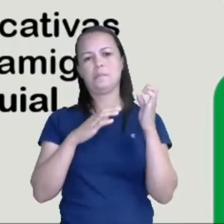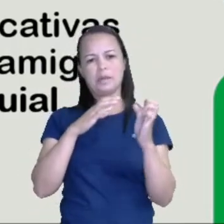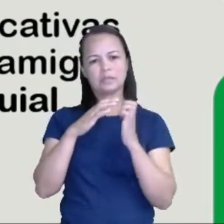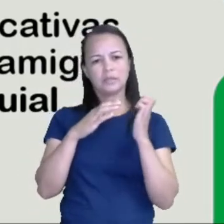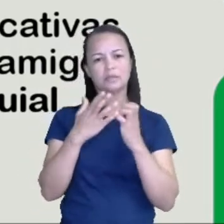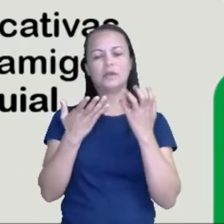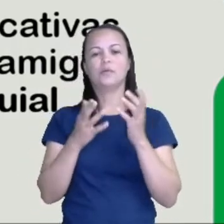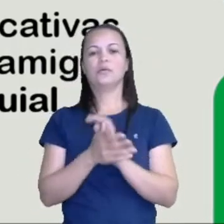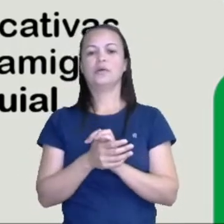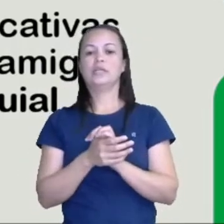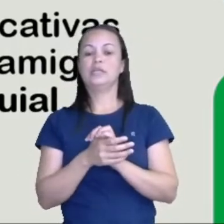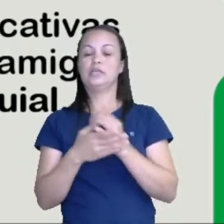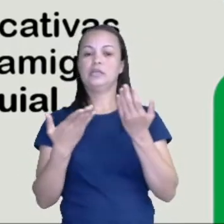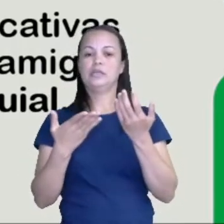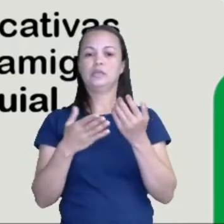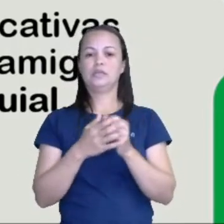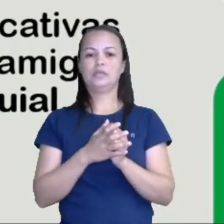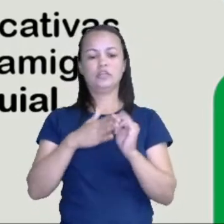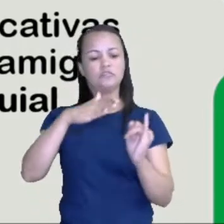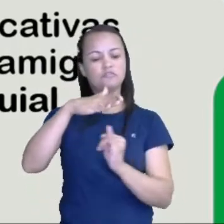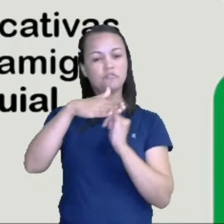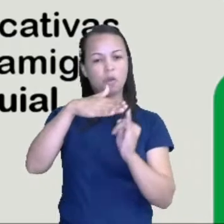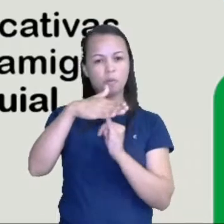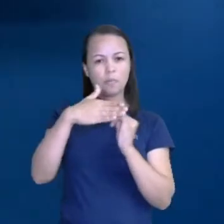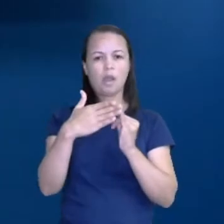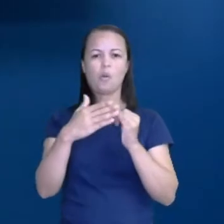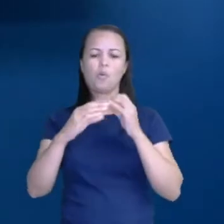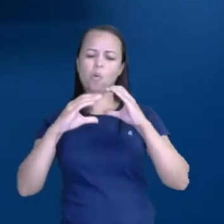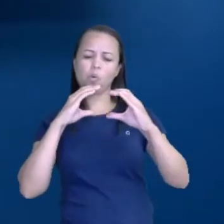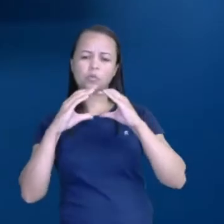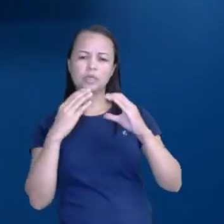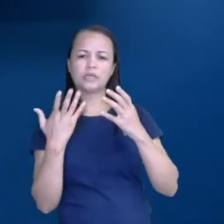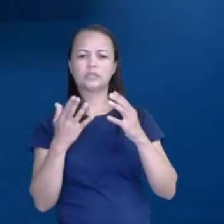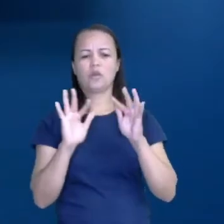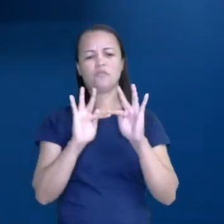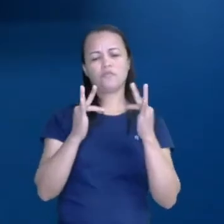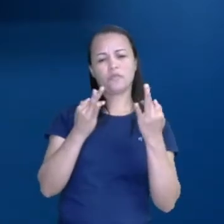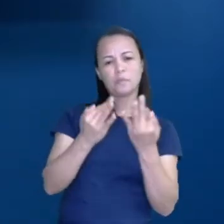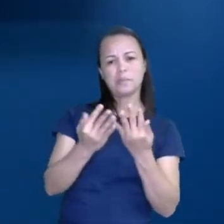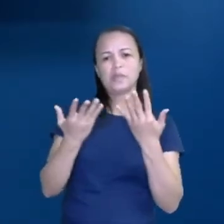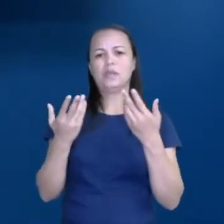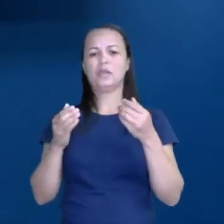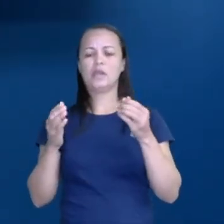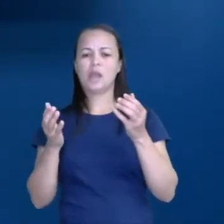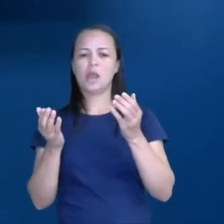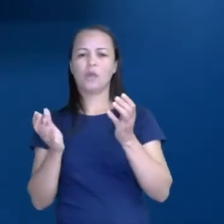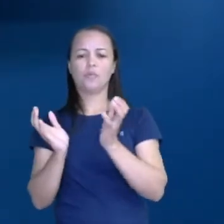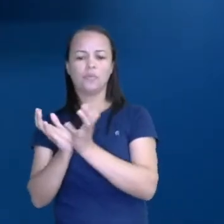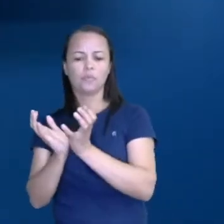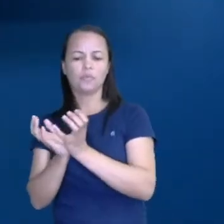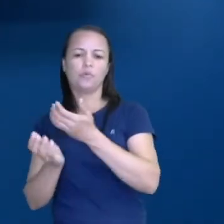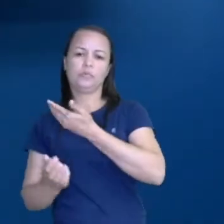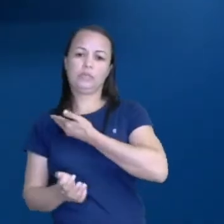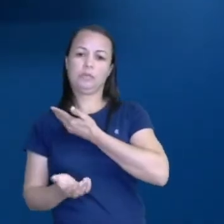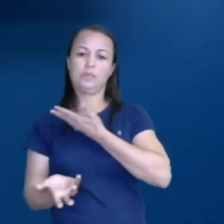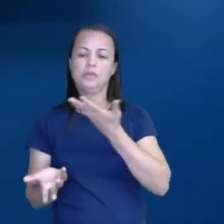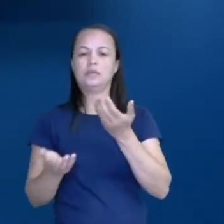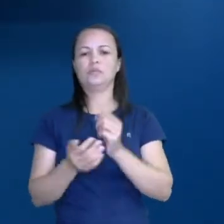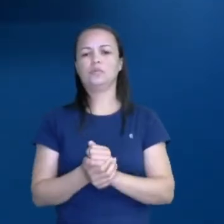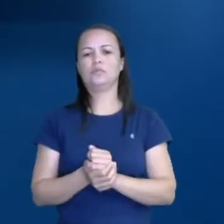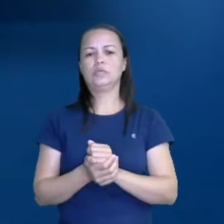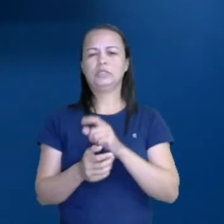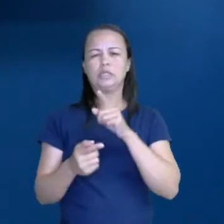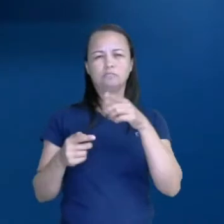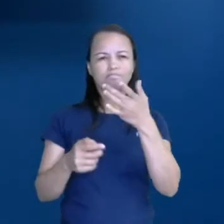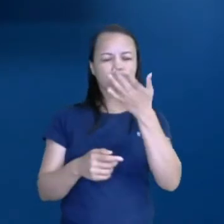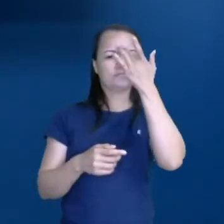é informal em situações comunicativas informais, reuniões familiares, encontro com os amigos, certo? Deixem bem